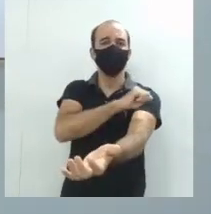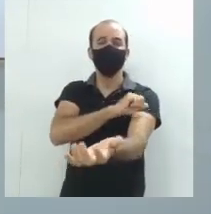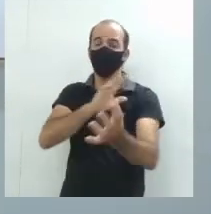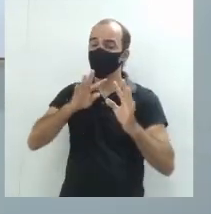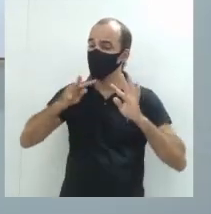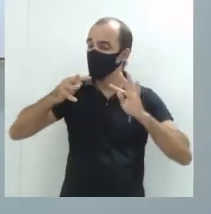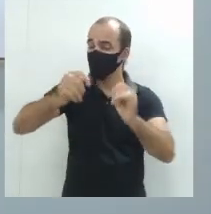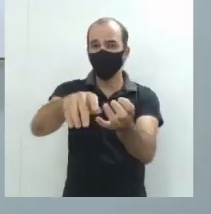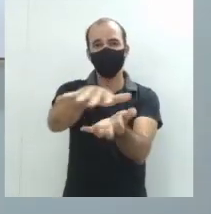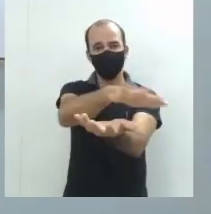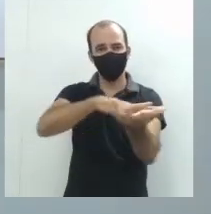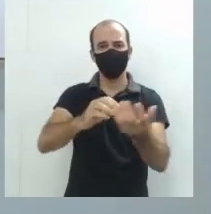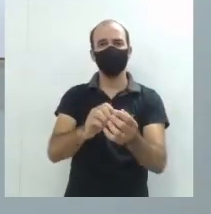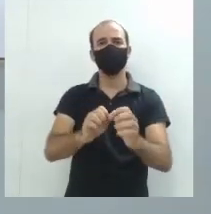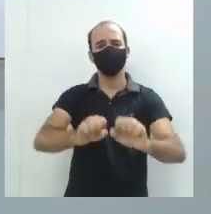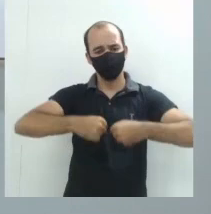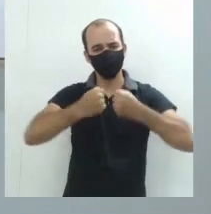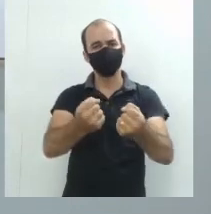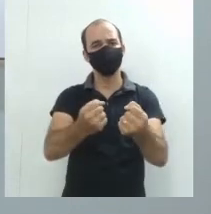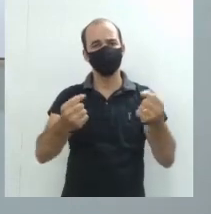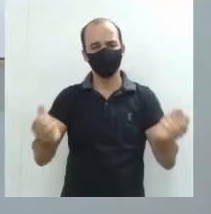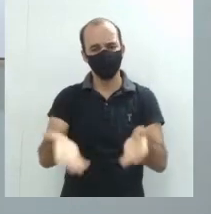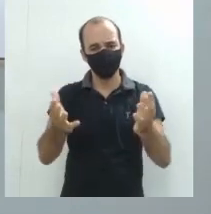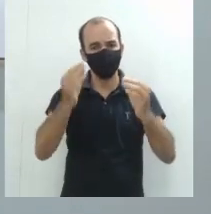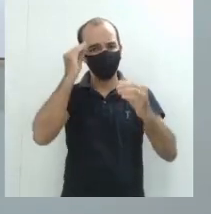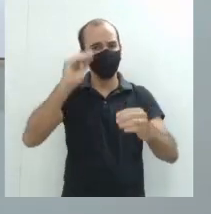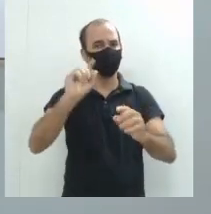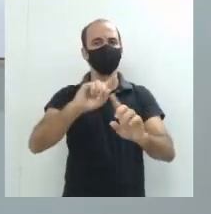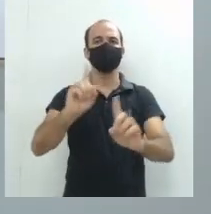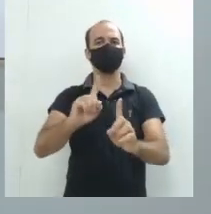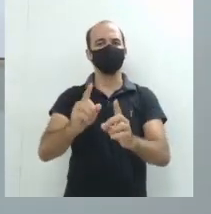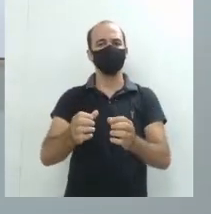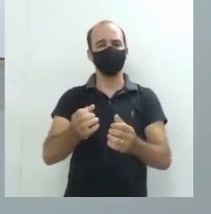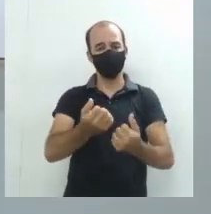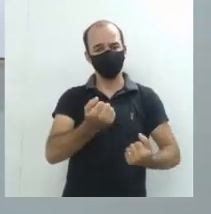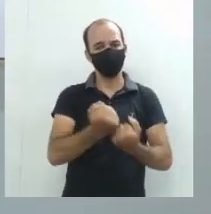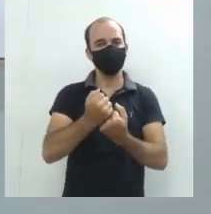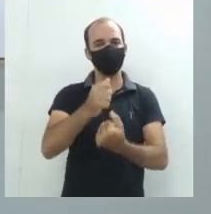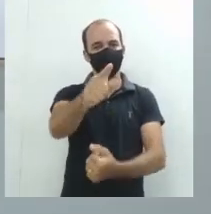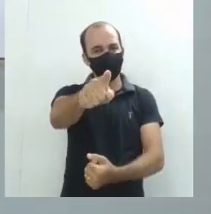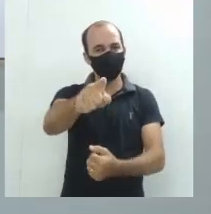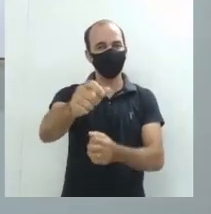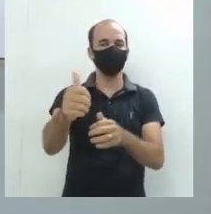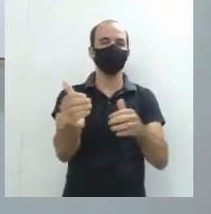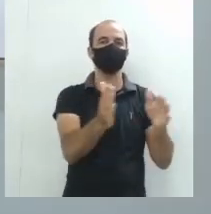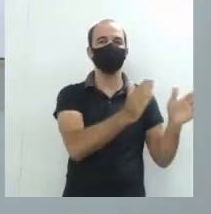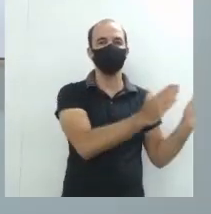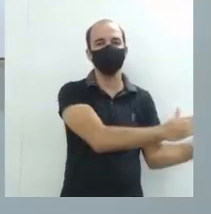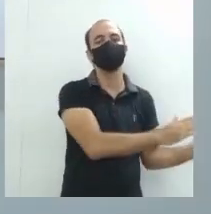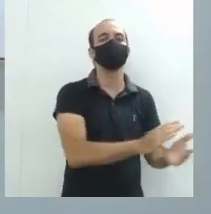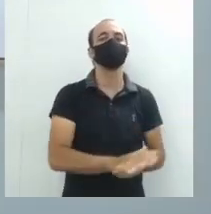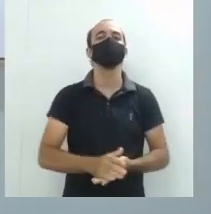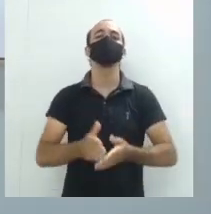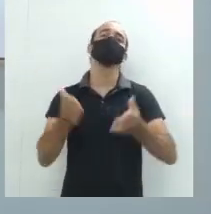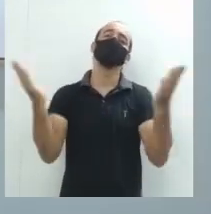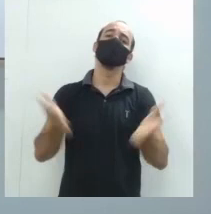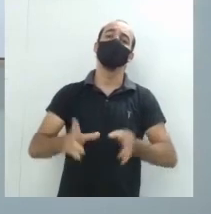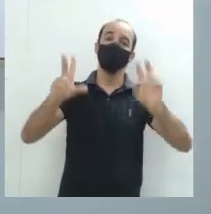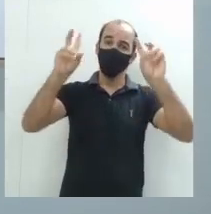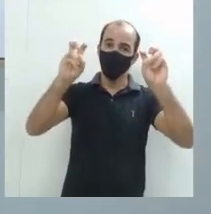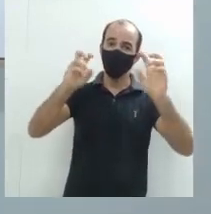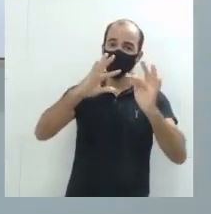desista, nós estamos aqui para apoiar você, aluno. Então, vamos explicar, minha gente, o que é a